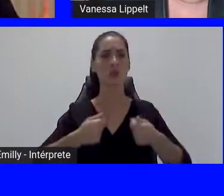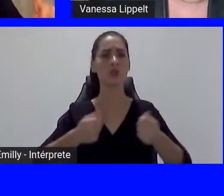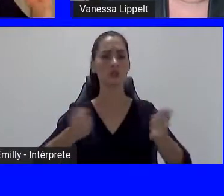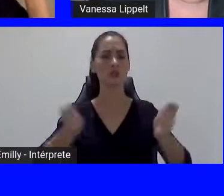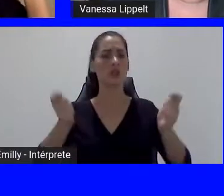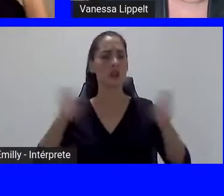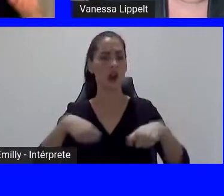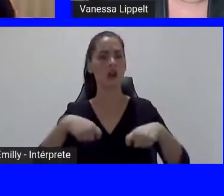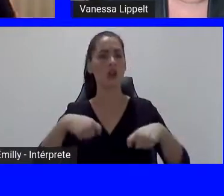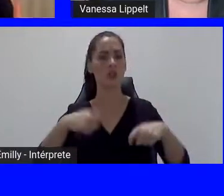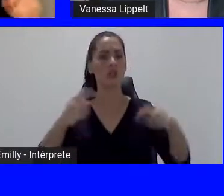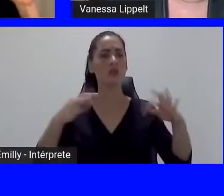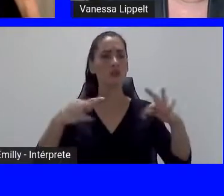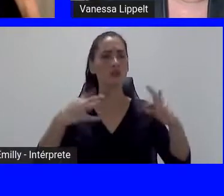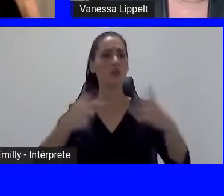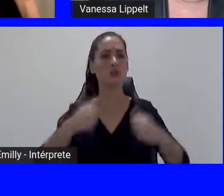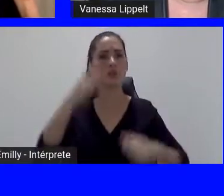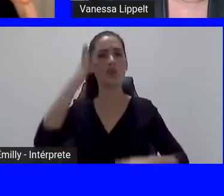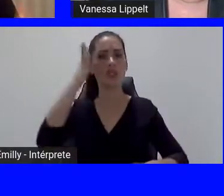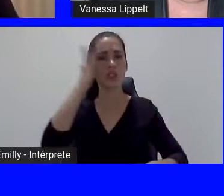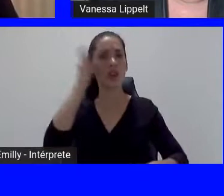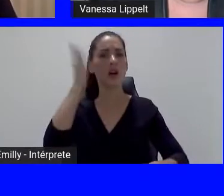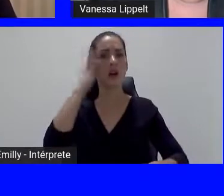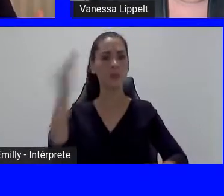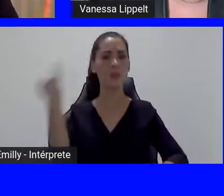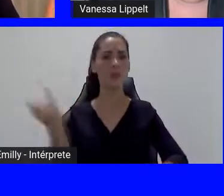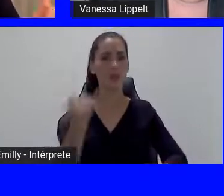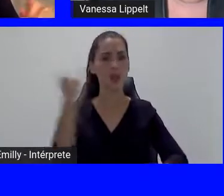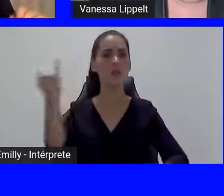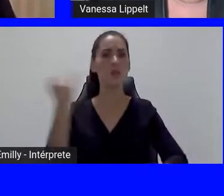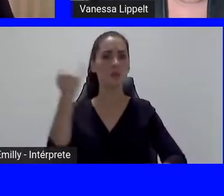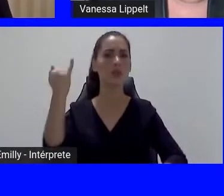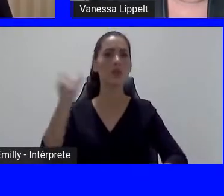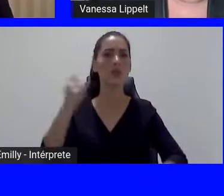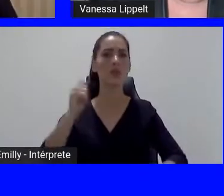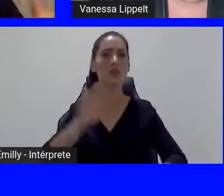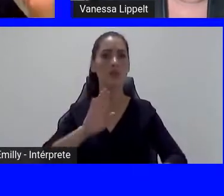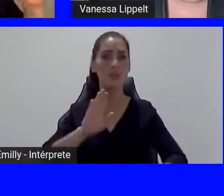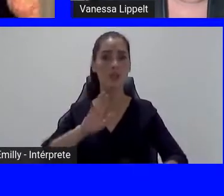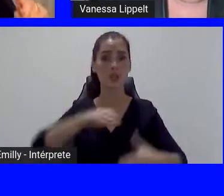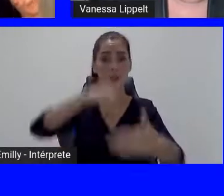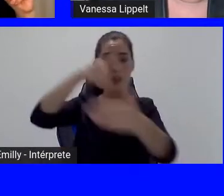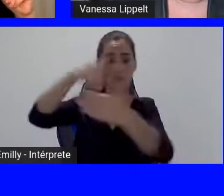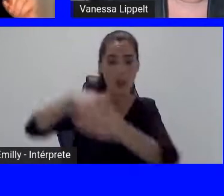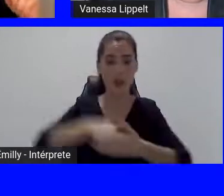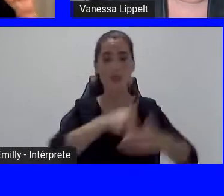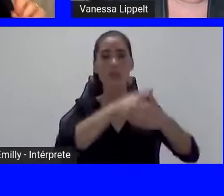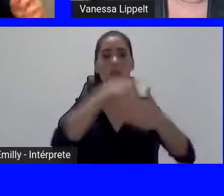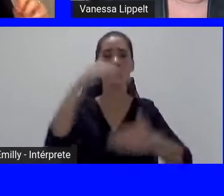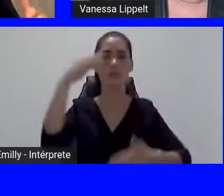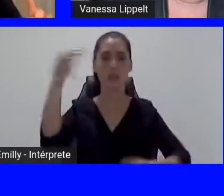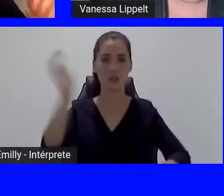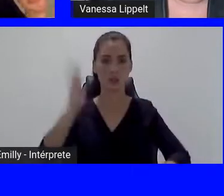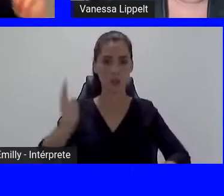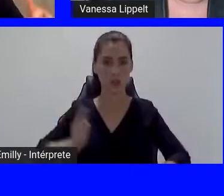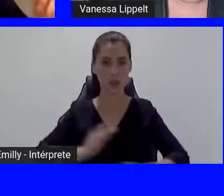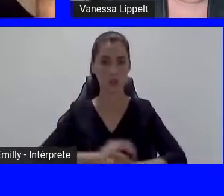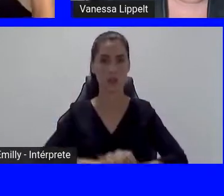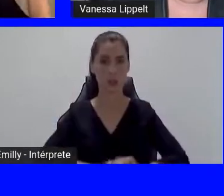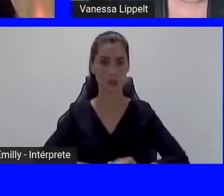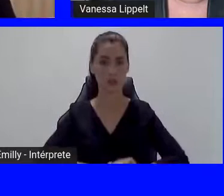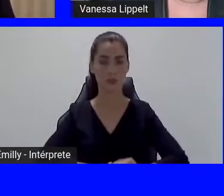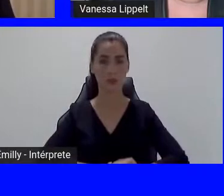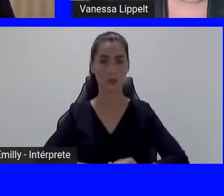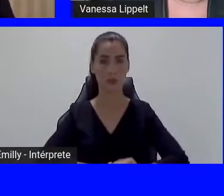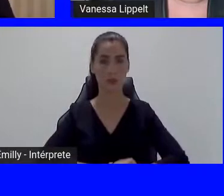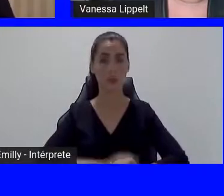todos sabem da importância fundamental dessa eleição para o Brasil. O que está em jogo não é o futuro